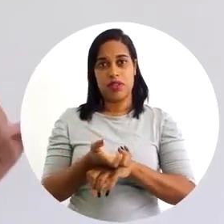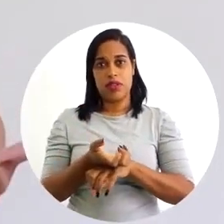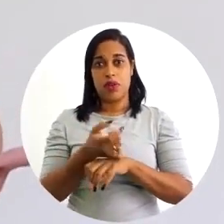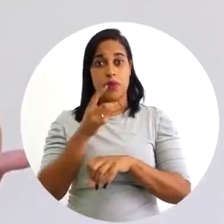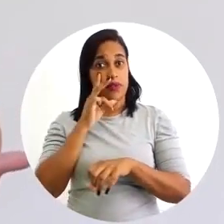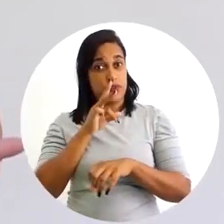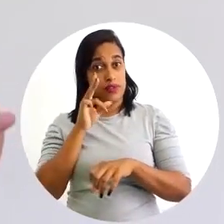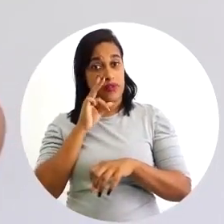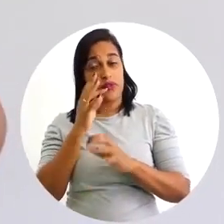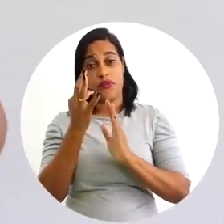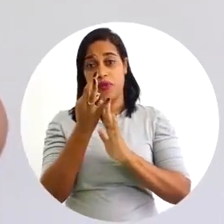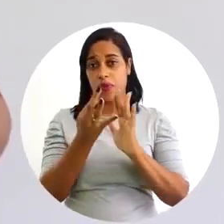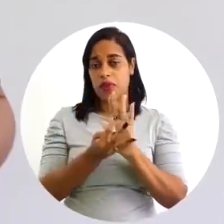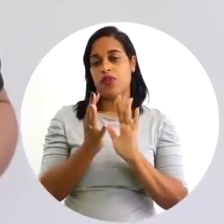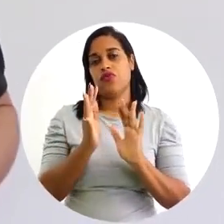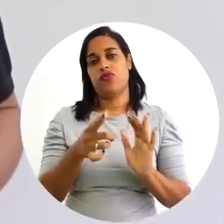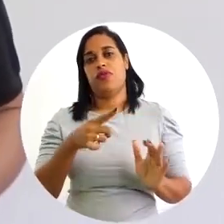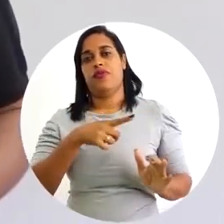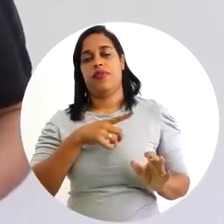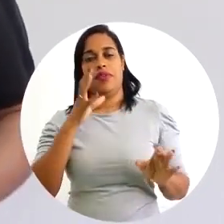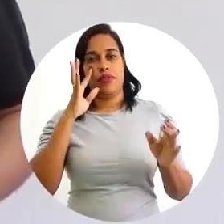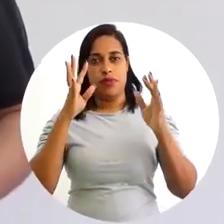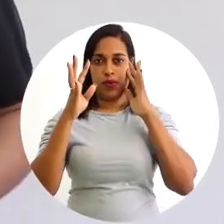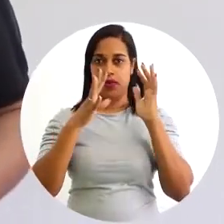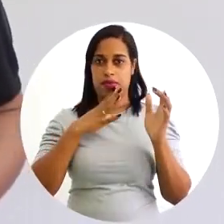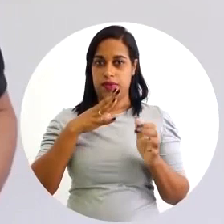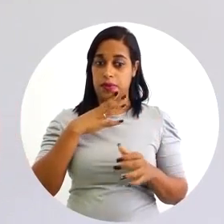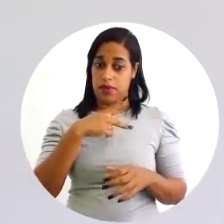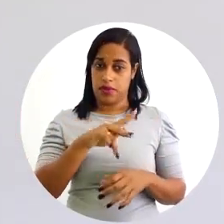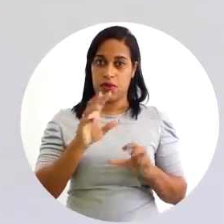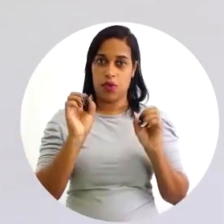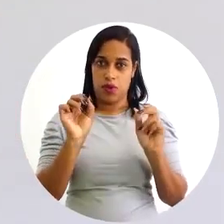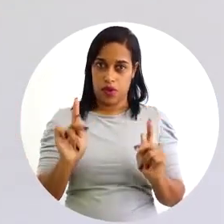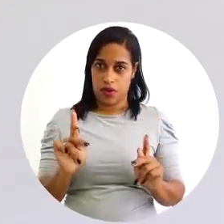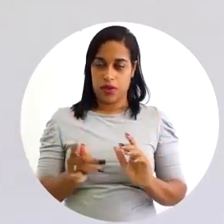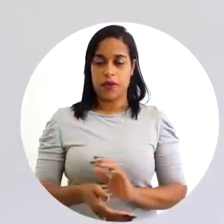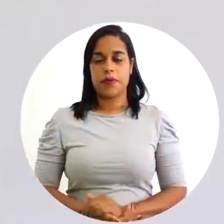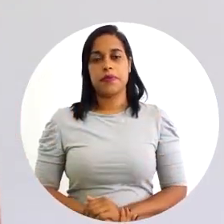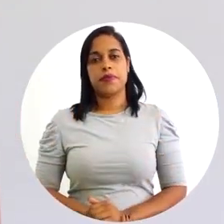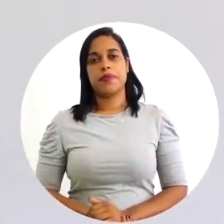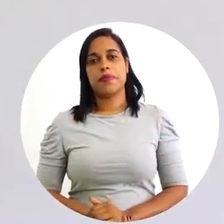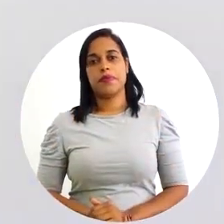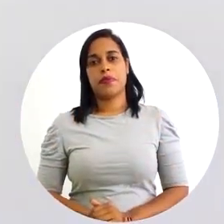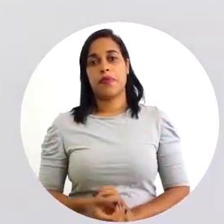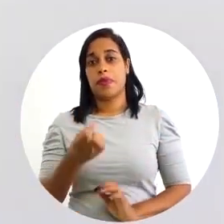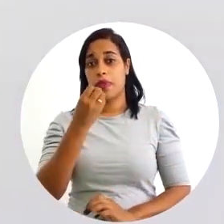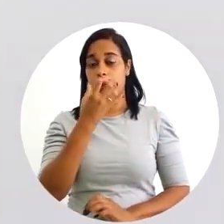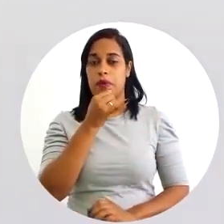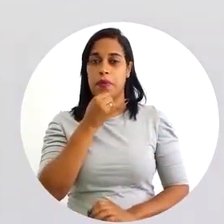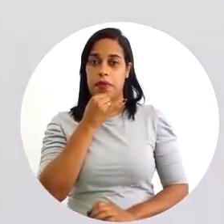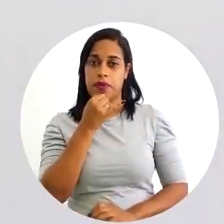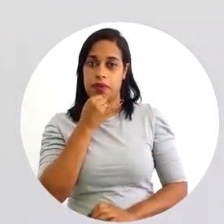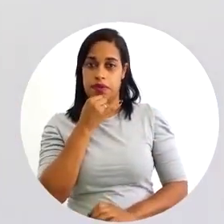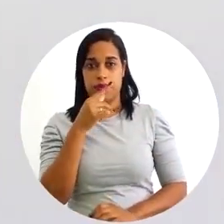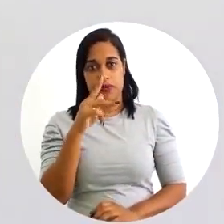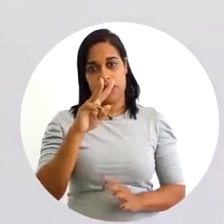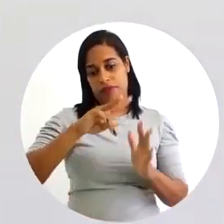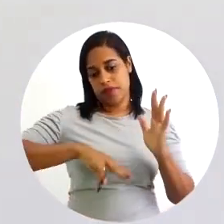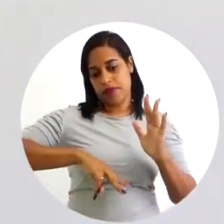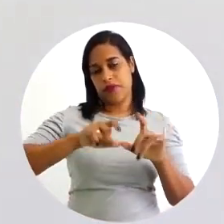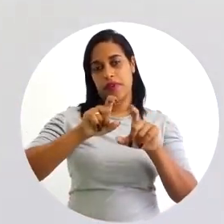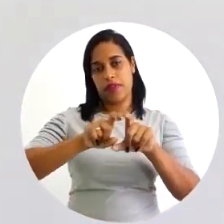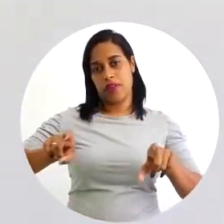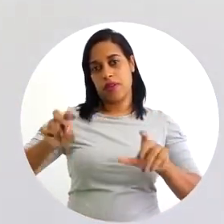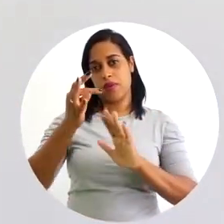quando for ver o texto, você já vai ter esse conhecimento, ok? Bom, então, por exemplo, assim, você vai ler